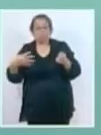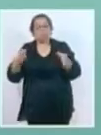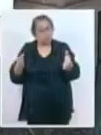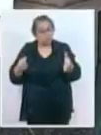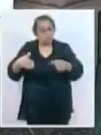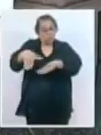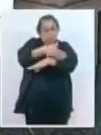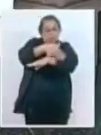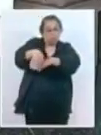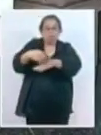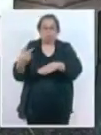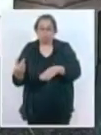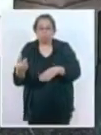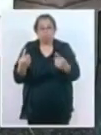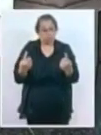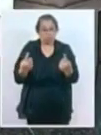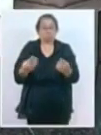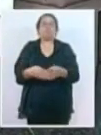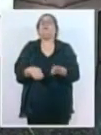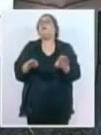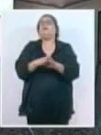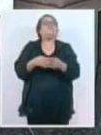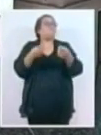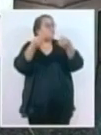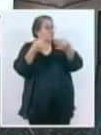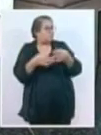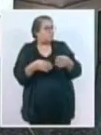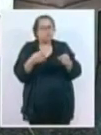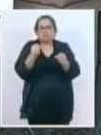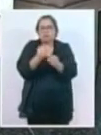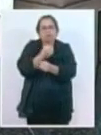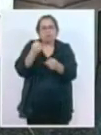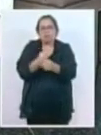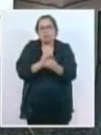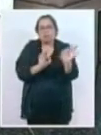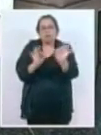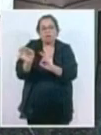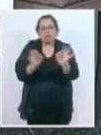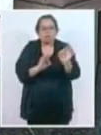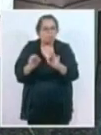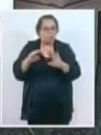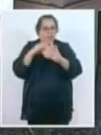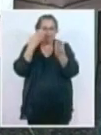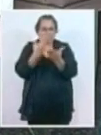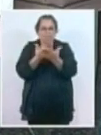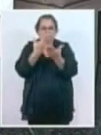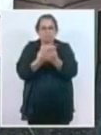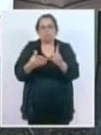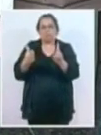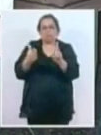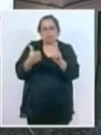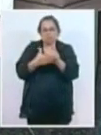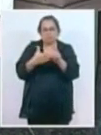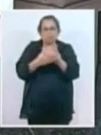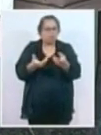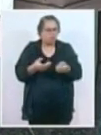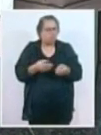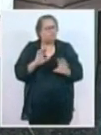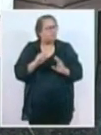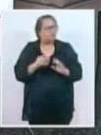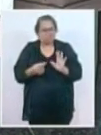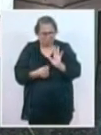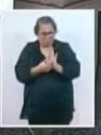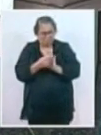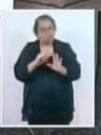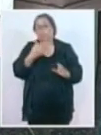vereador. Vamos falar também da reforma do CAIC Guarani. Parece Lindo. Que esse não foi uma questão de emenda, foi um pedido que foi feito